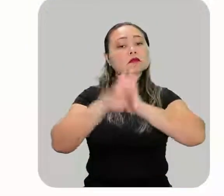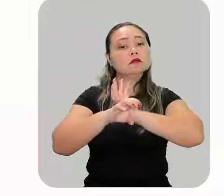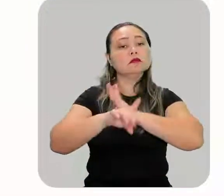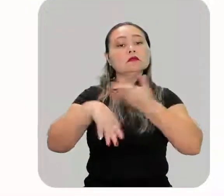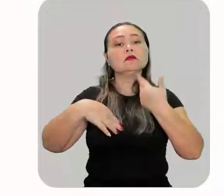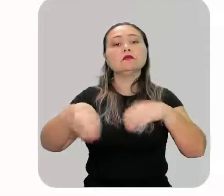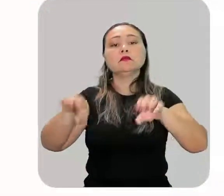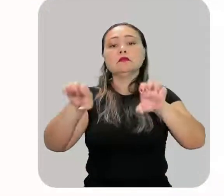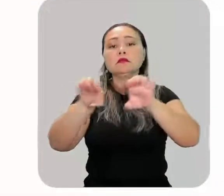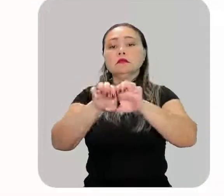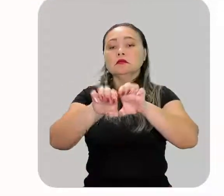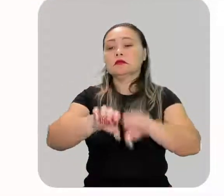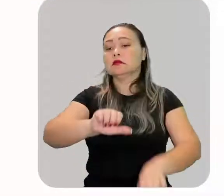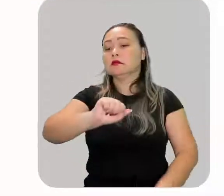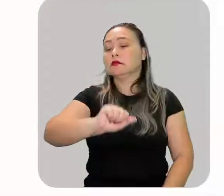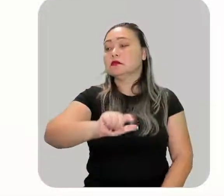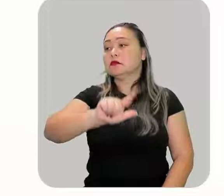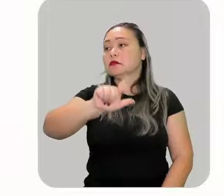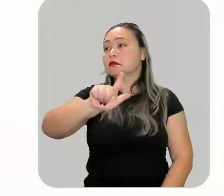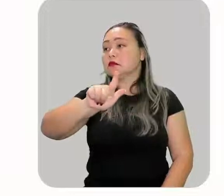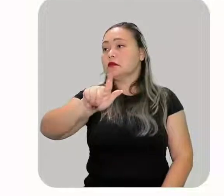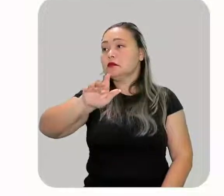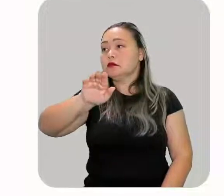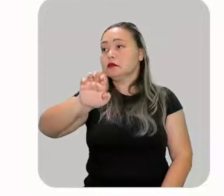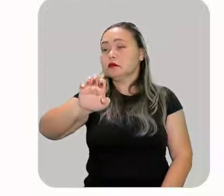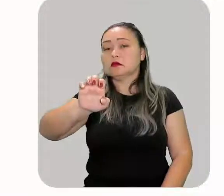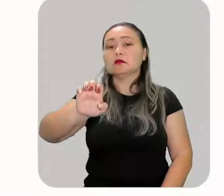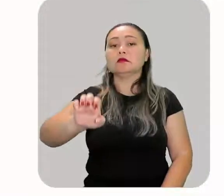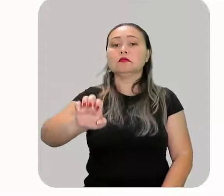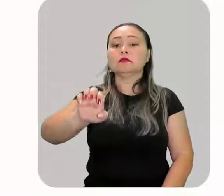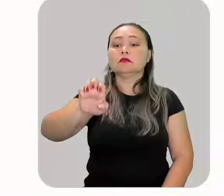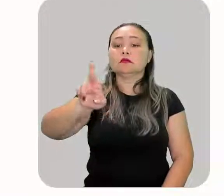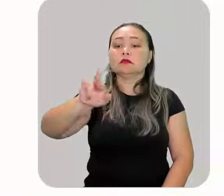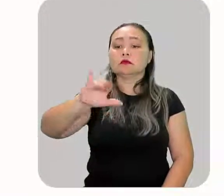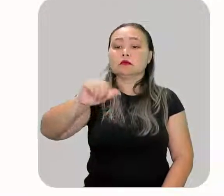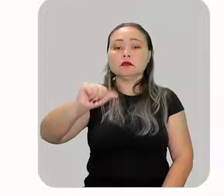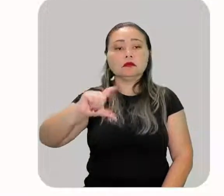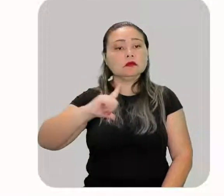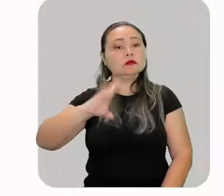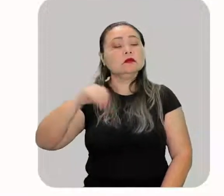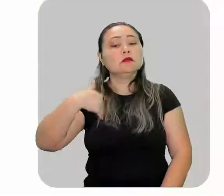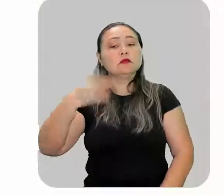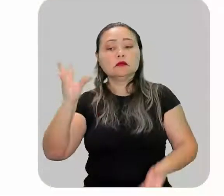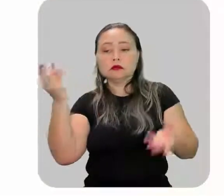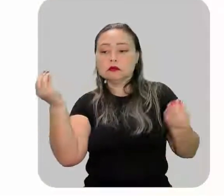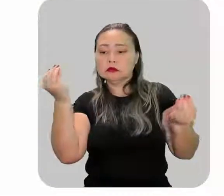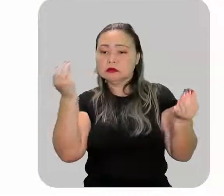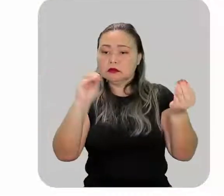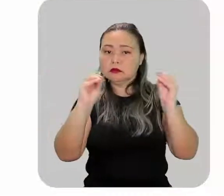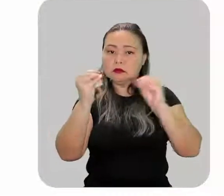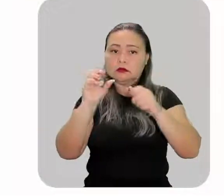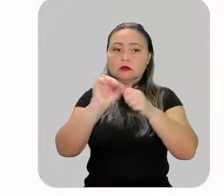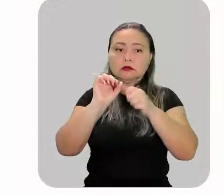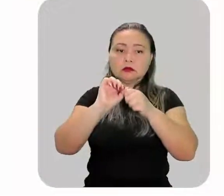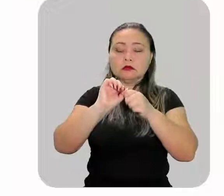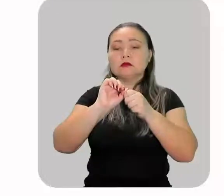lá. Equações algébricas são compostas de termos que contêm potências de x